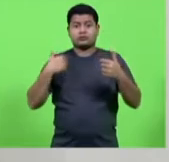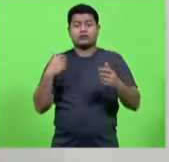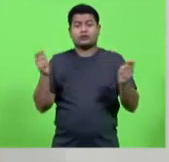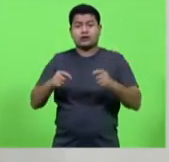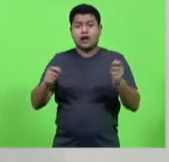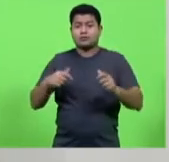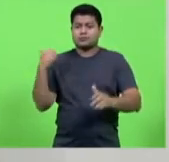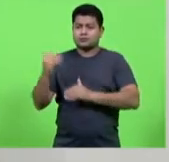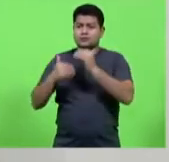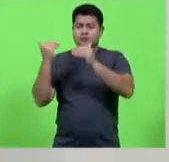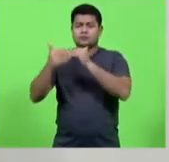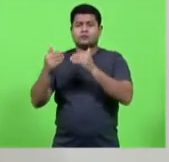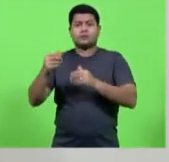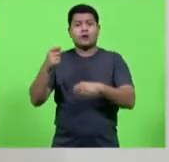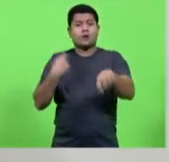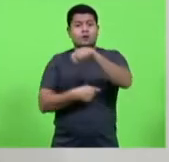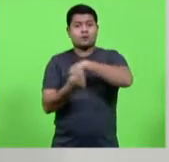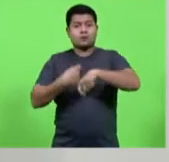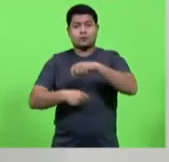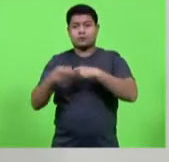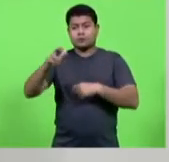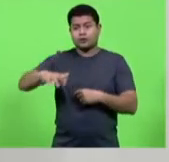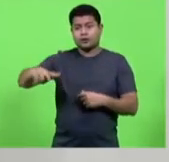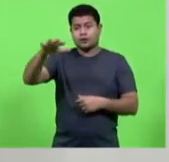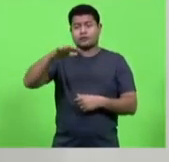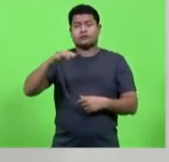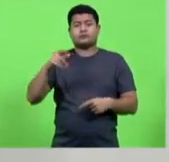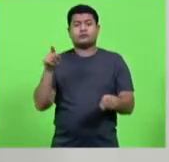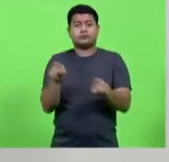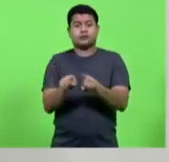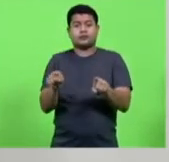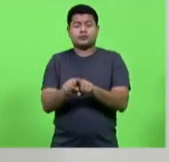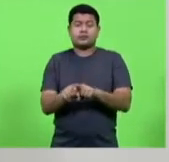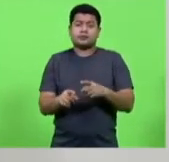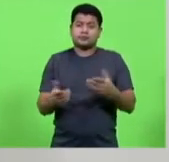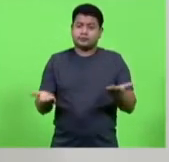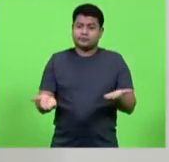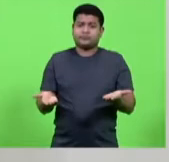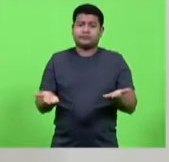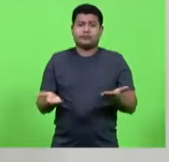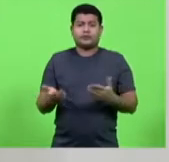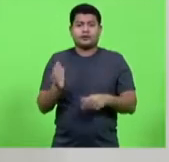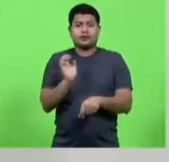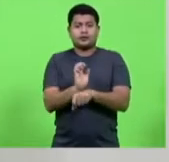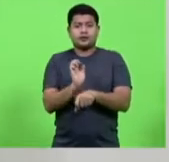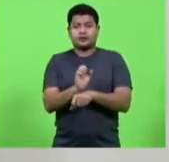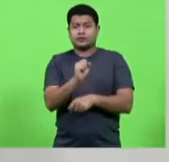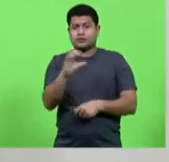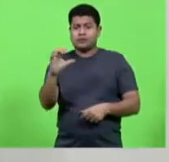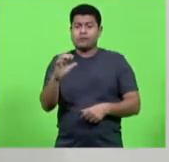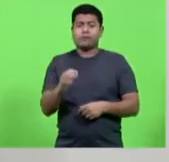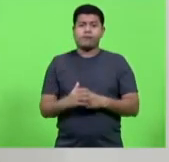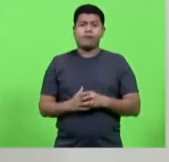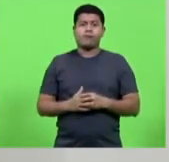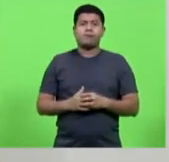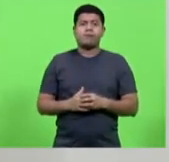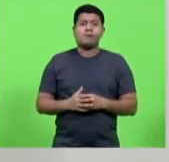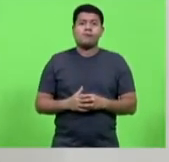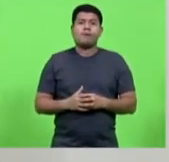econômico de toda a nossa região e também, por que não dizer, do nosso próprio estado. Um exemplo é a